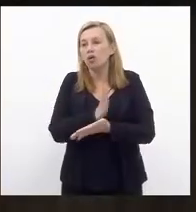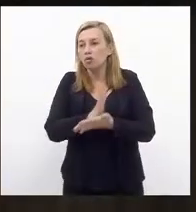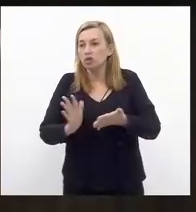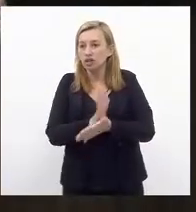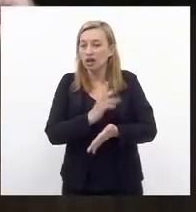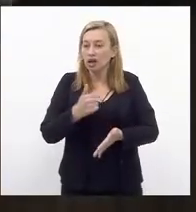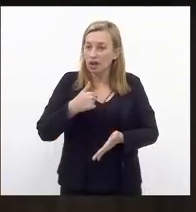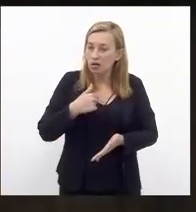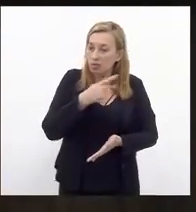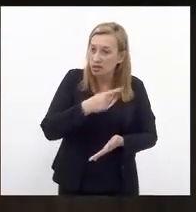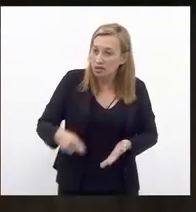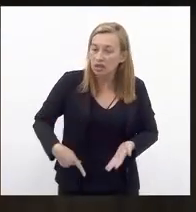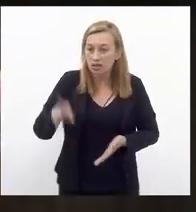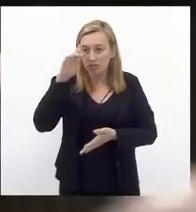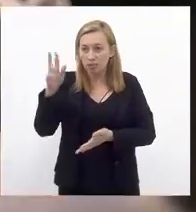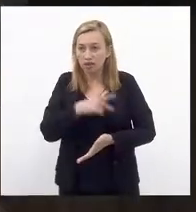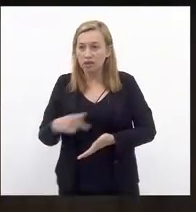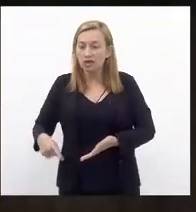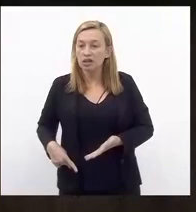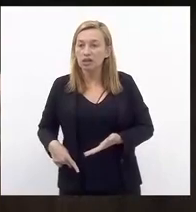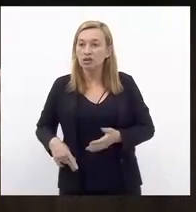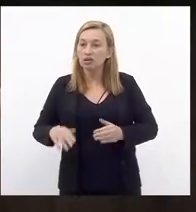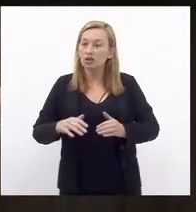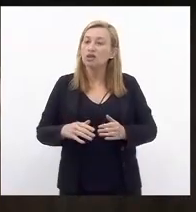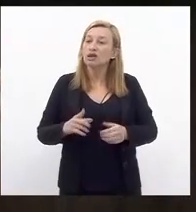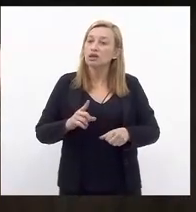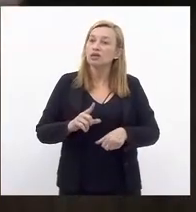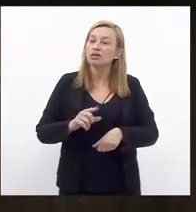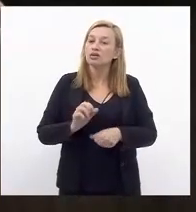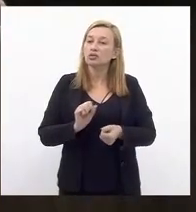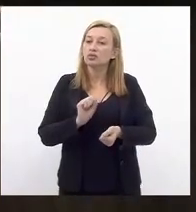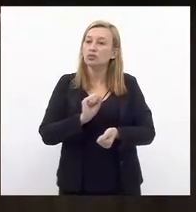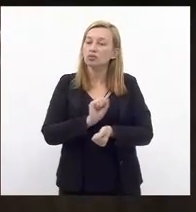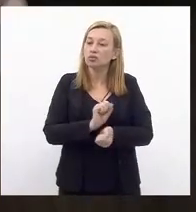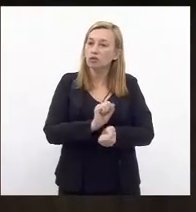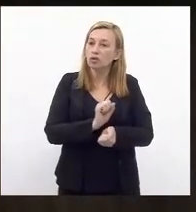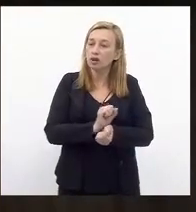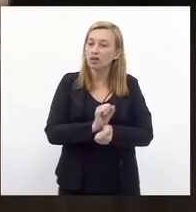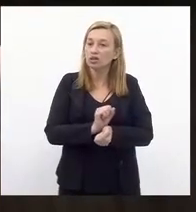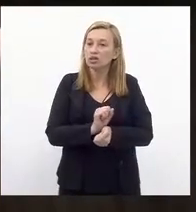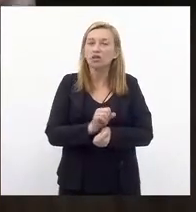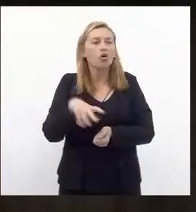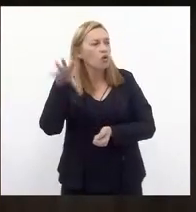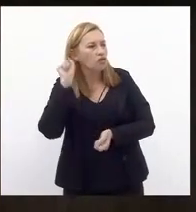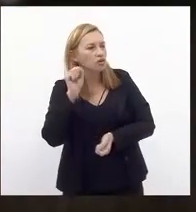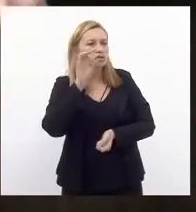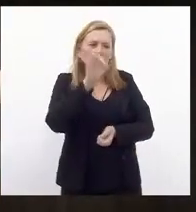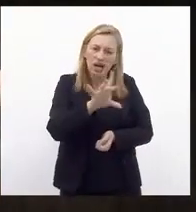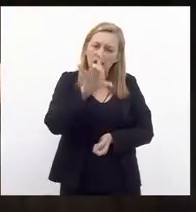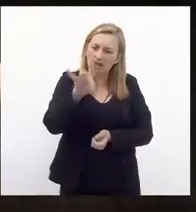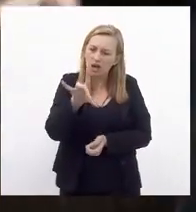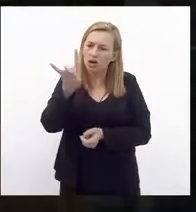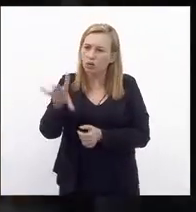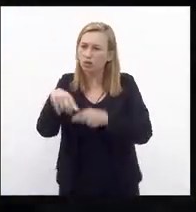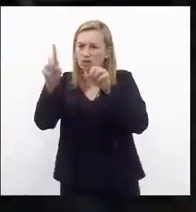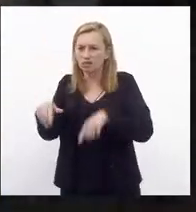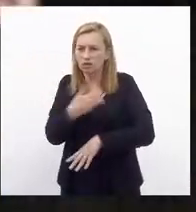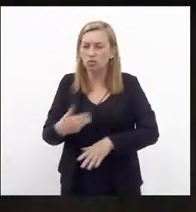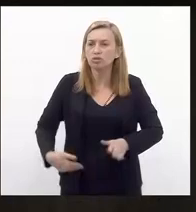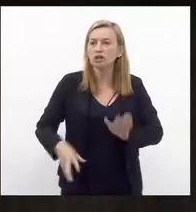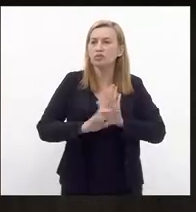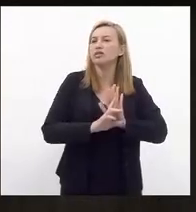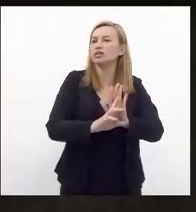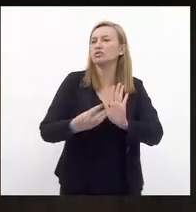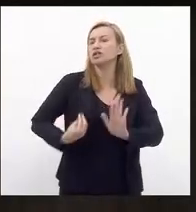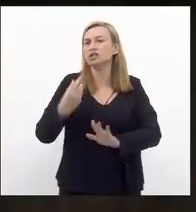presidente e que se permitiram ficar por horas a fio ouvindo um por um dos Servidores Públicos e das representações